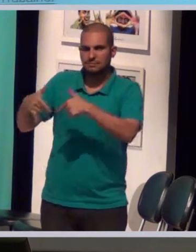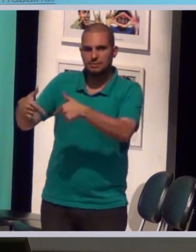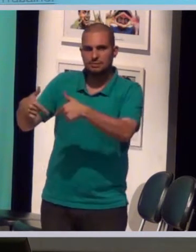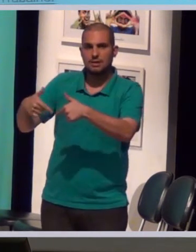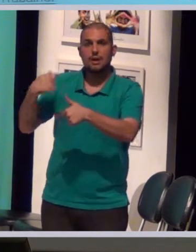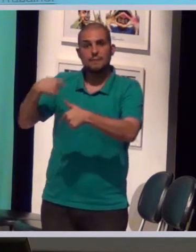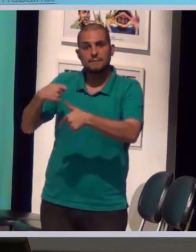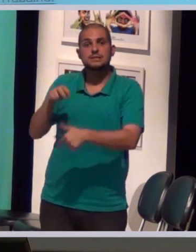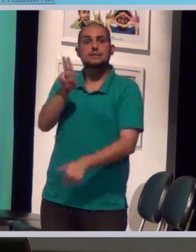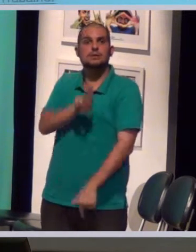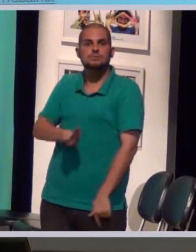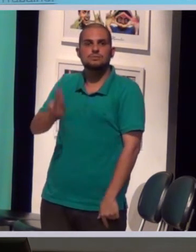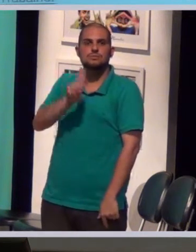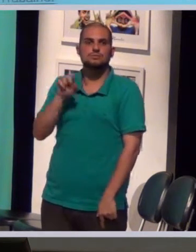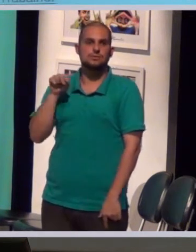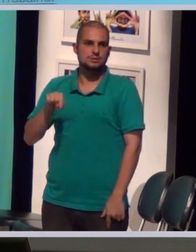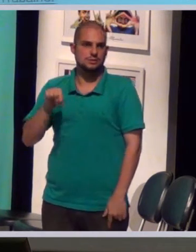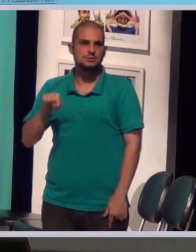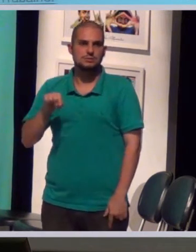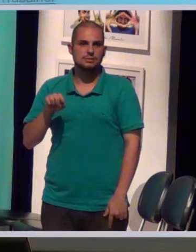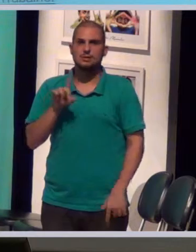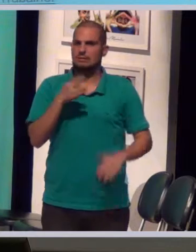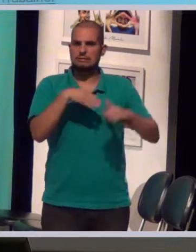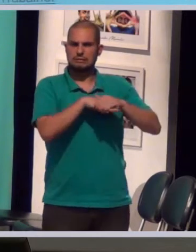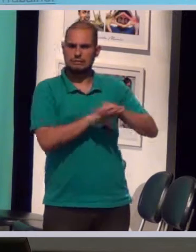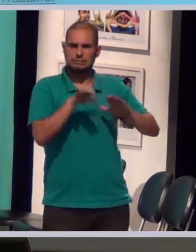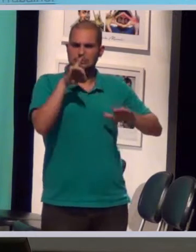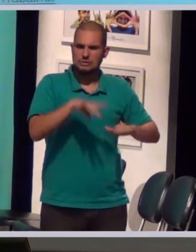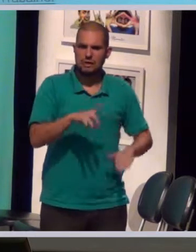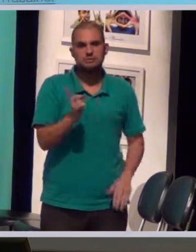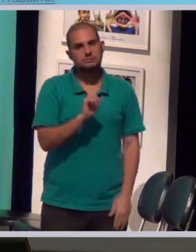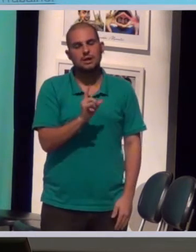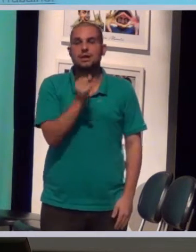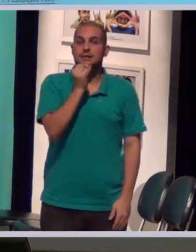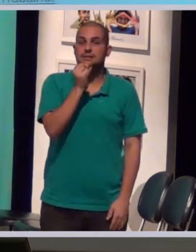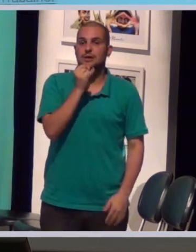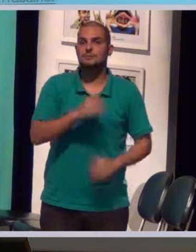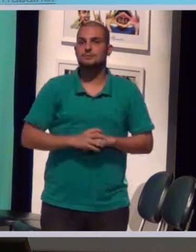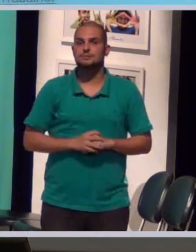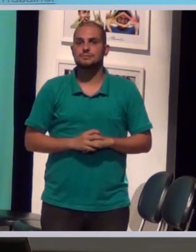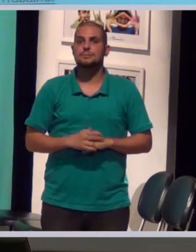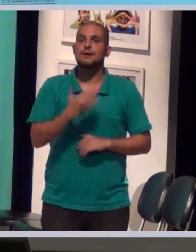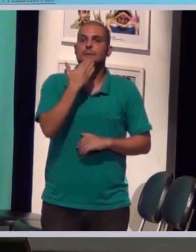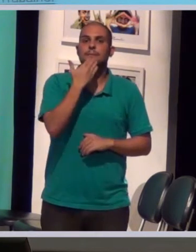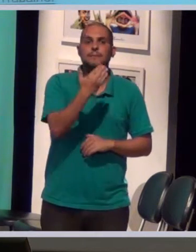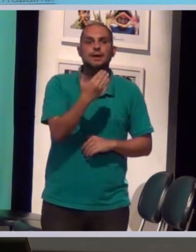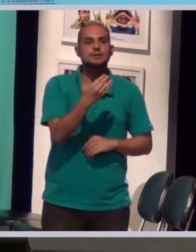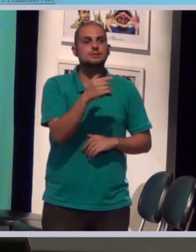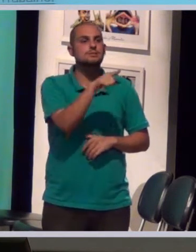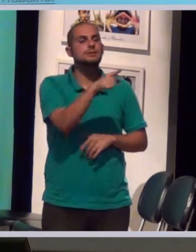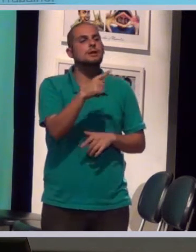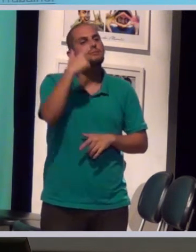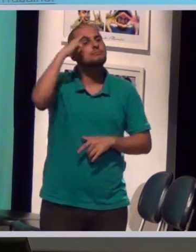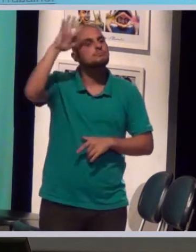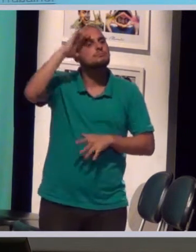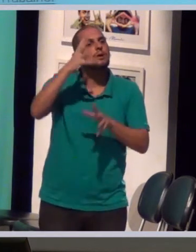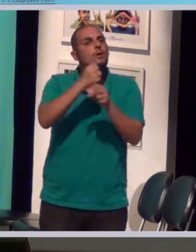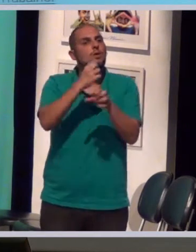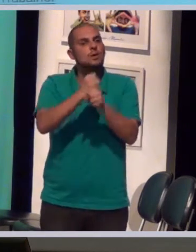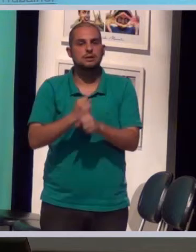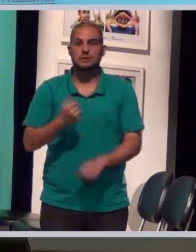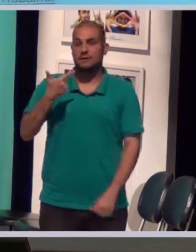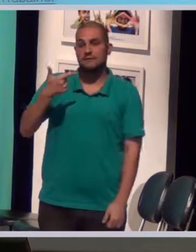fazer algo mais, além de só guardar. Por exemplo, quando eu te peço para fazer uma conta de cabeça. Quanto